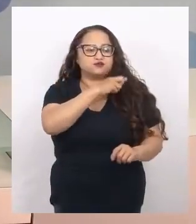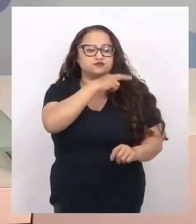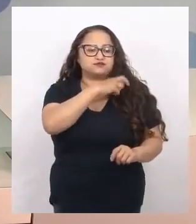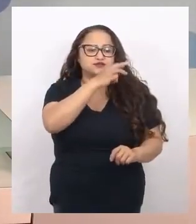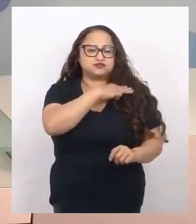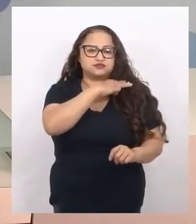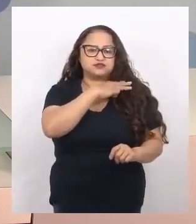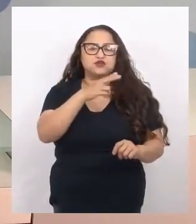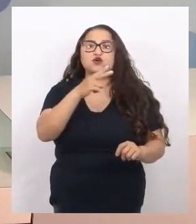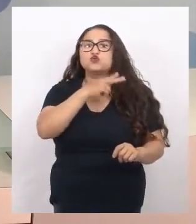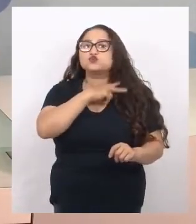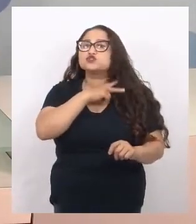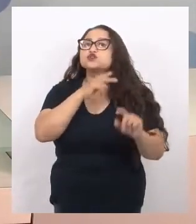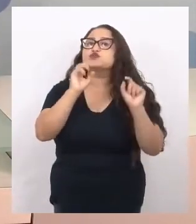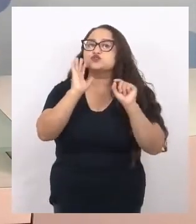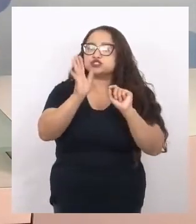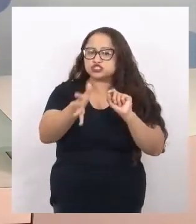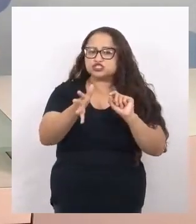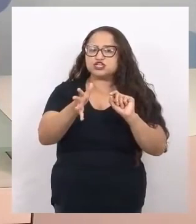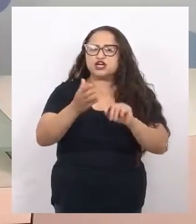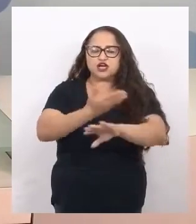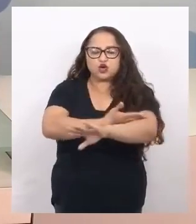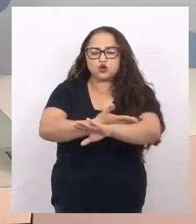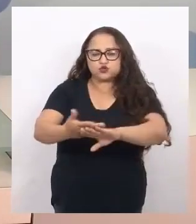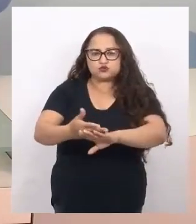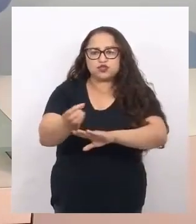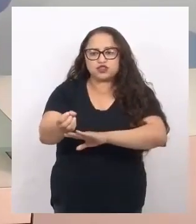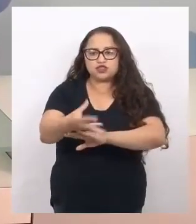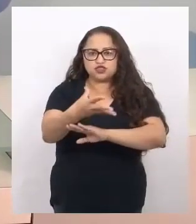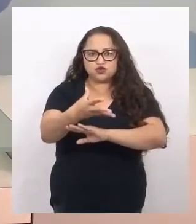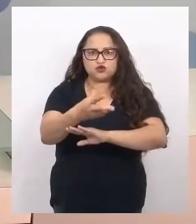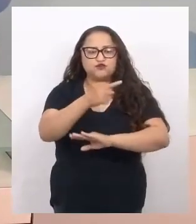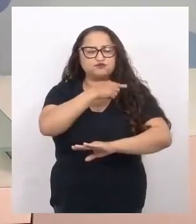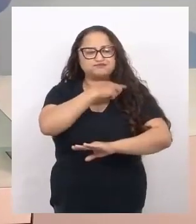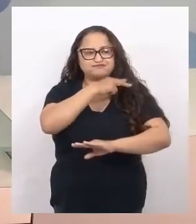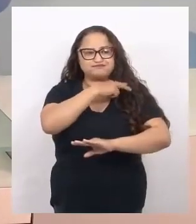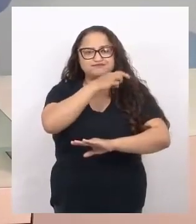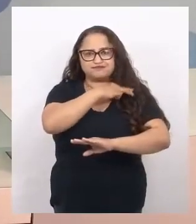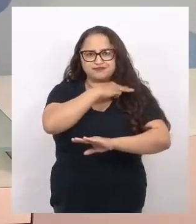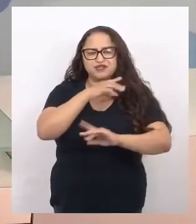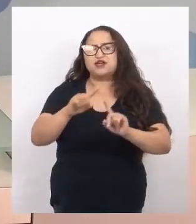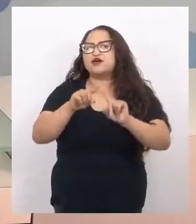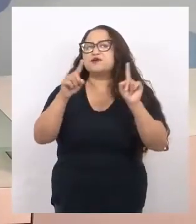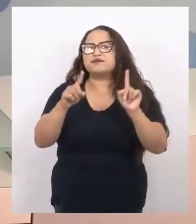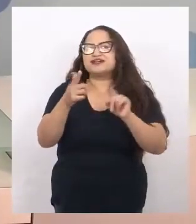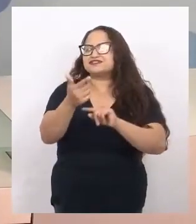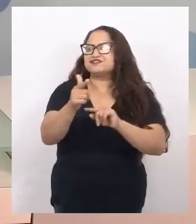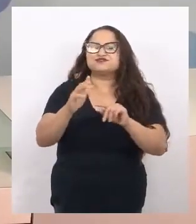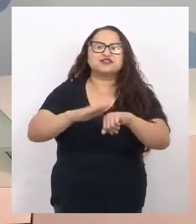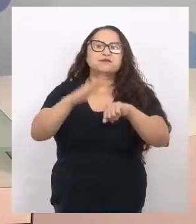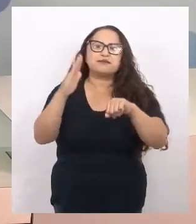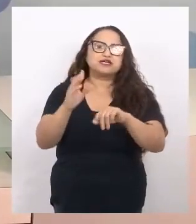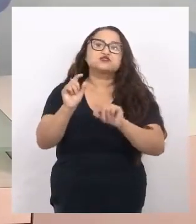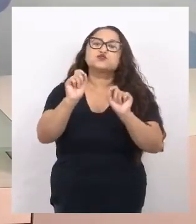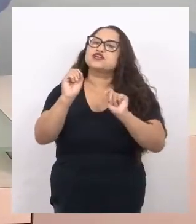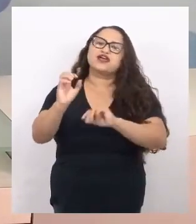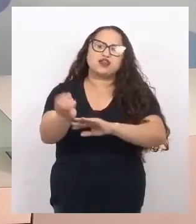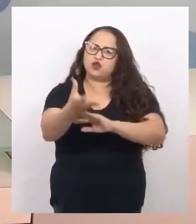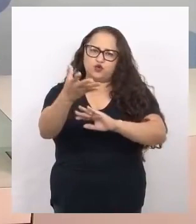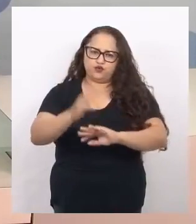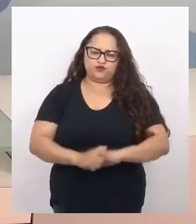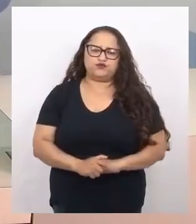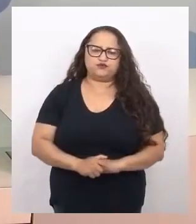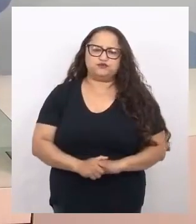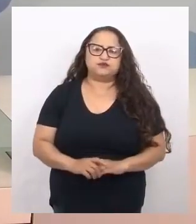série entrando no que a gente está acostumado a chamar de novo ensino médio, mas que, de novo, já não tem mais muito. A primeira parte